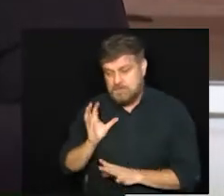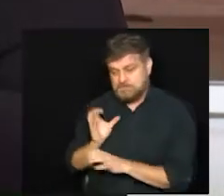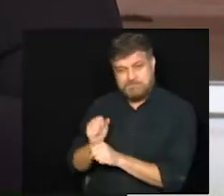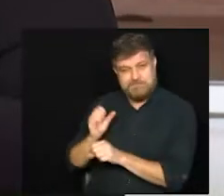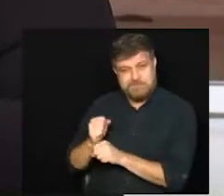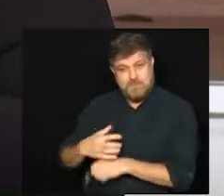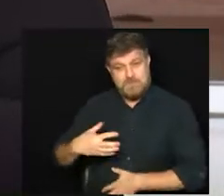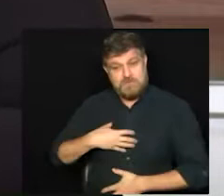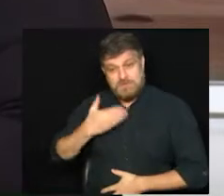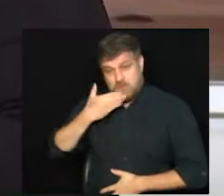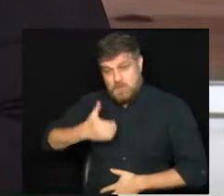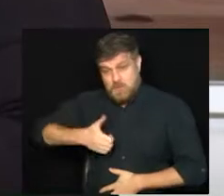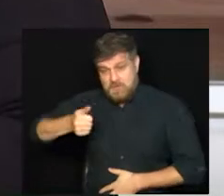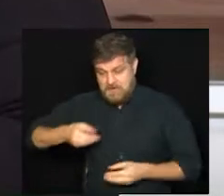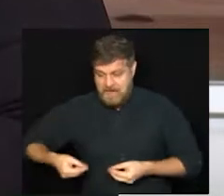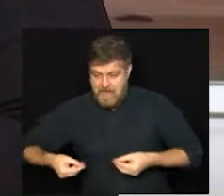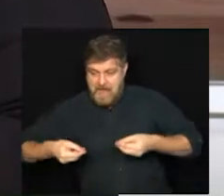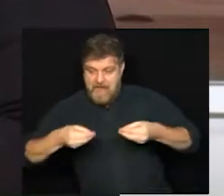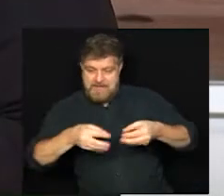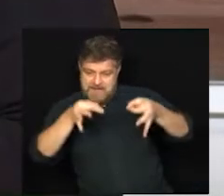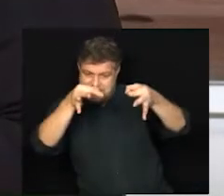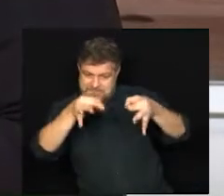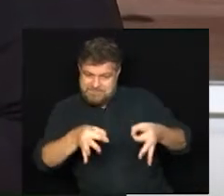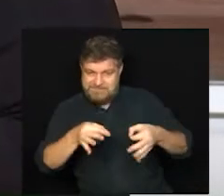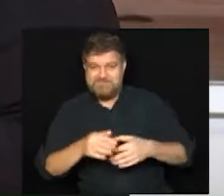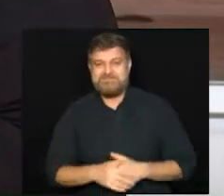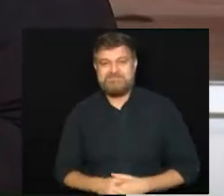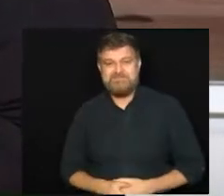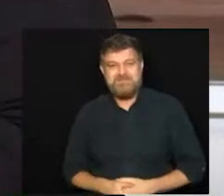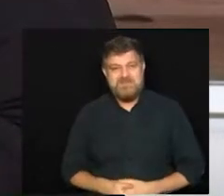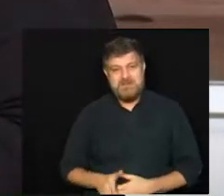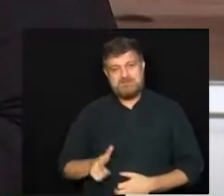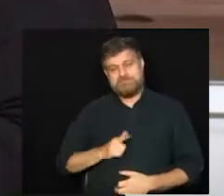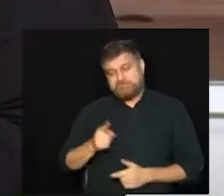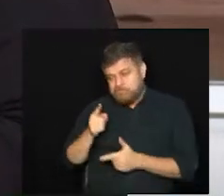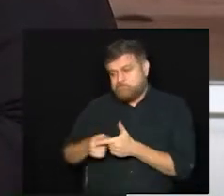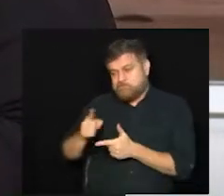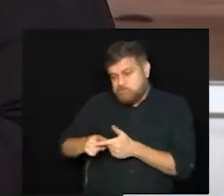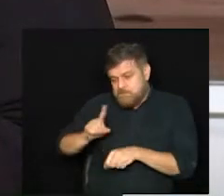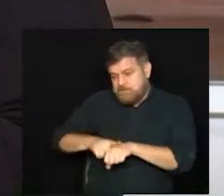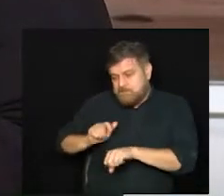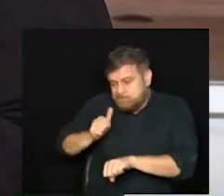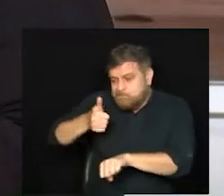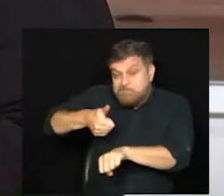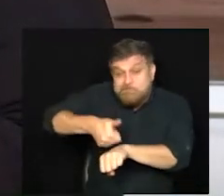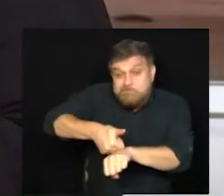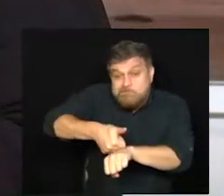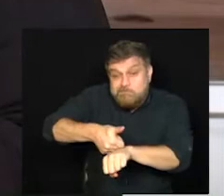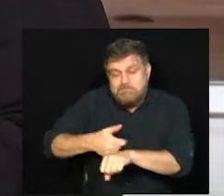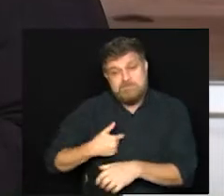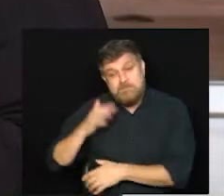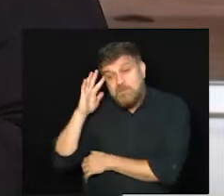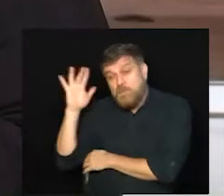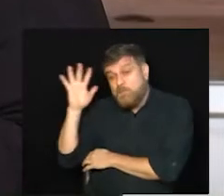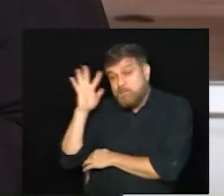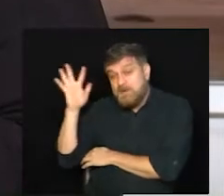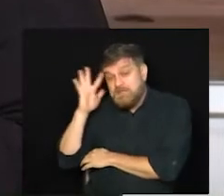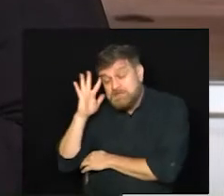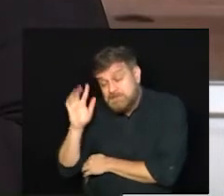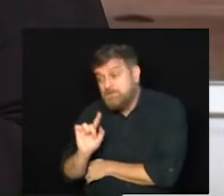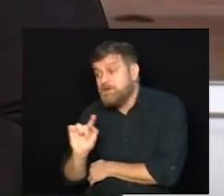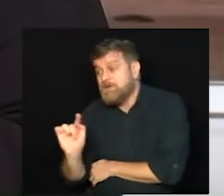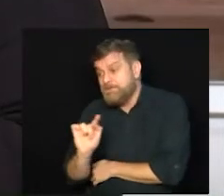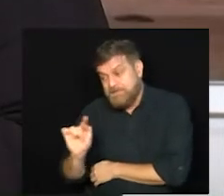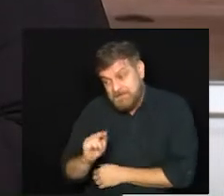melhor forma e entregar da forma que for mais vantajosa. O problema de deixar para a última hora, imagino que seja justamente esse,